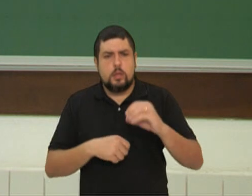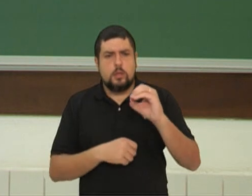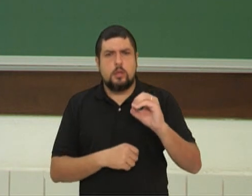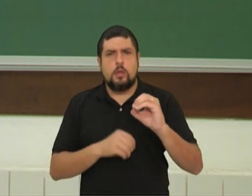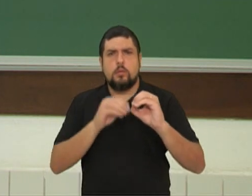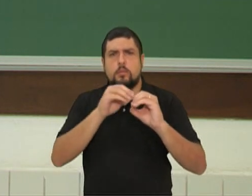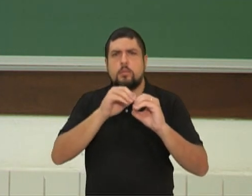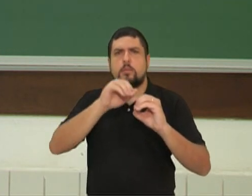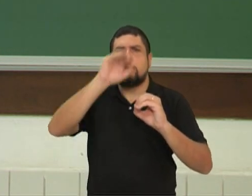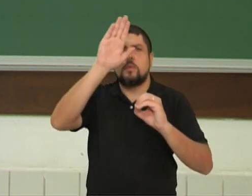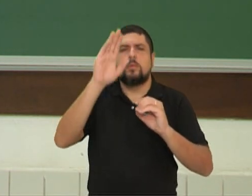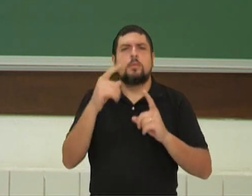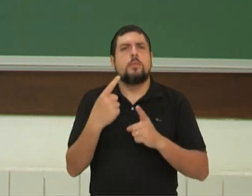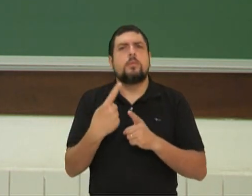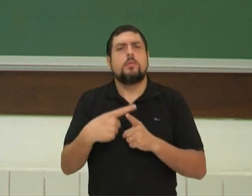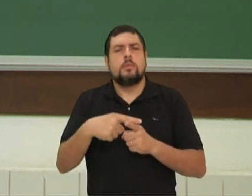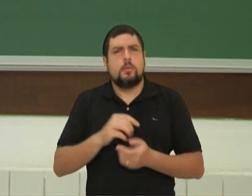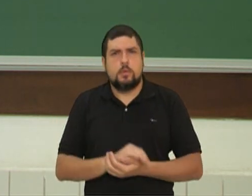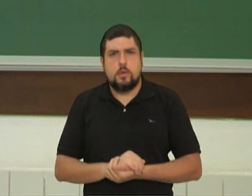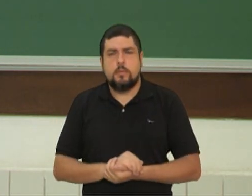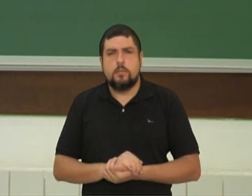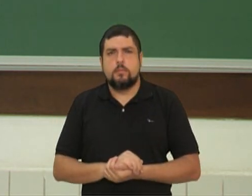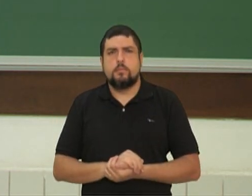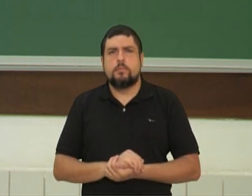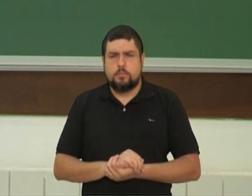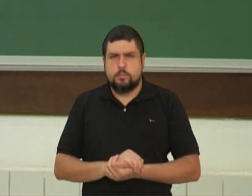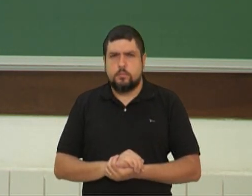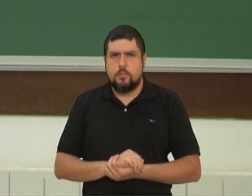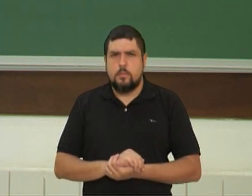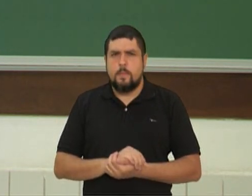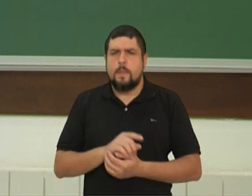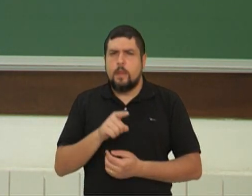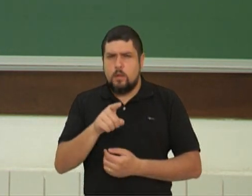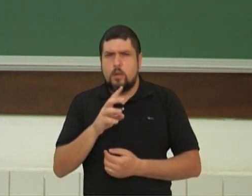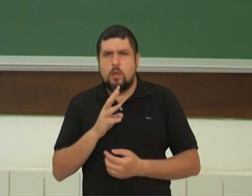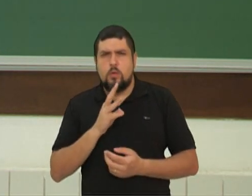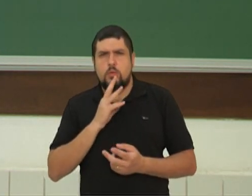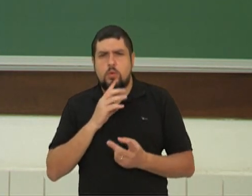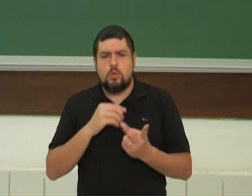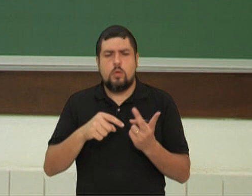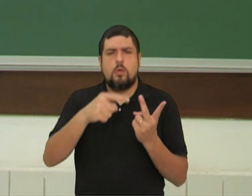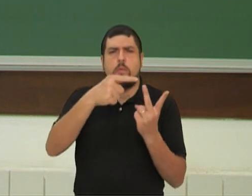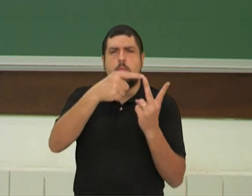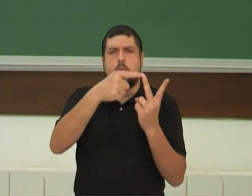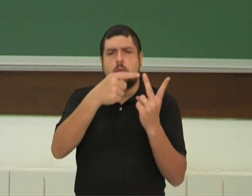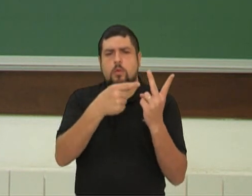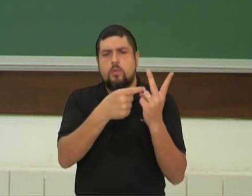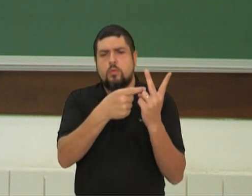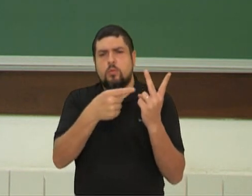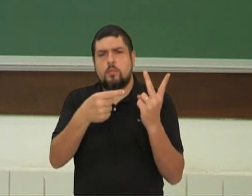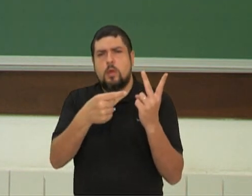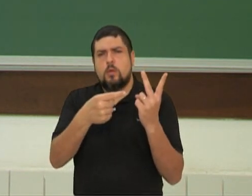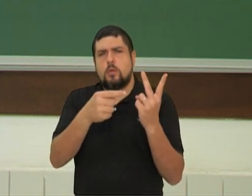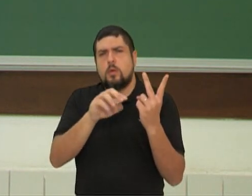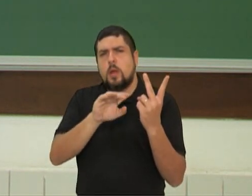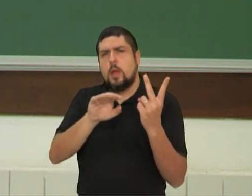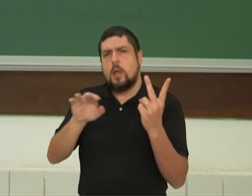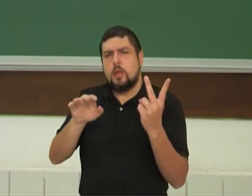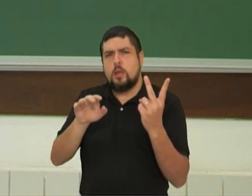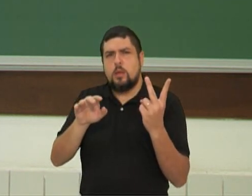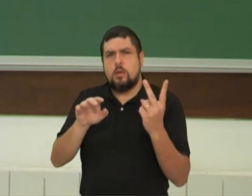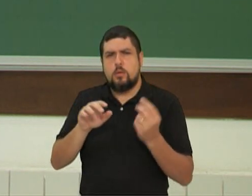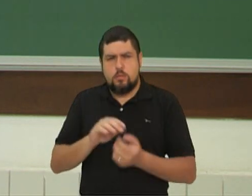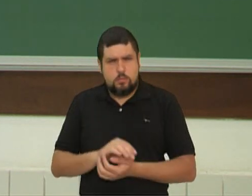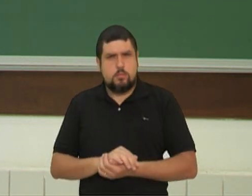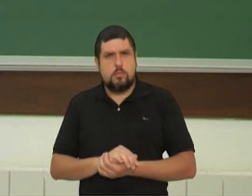zero? Você já ouviu falar em raiz quadrada de um número negativo? Você aqui na primeira série você falou,